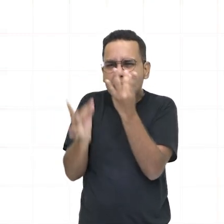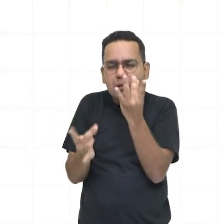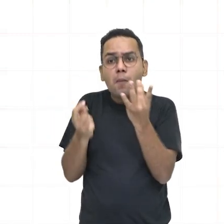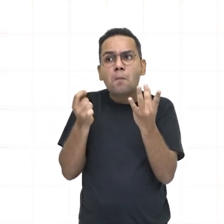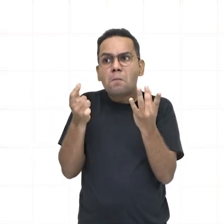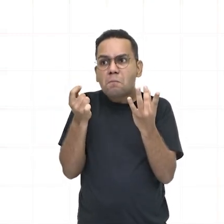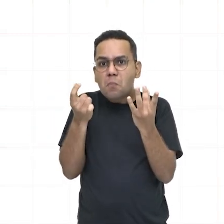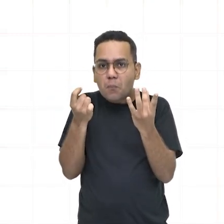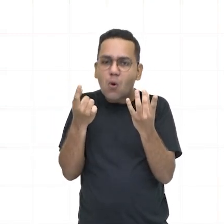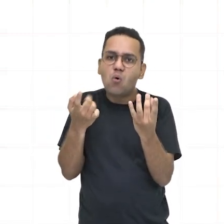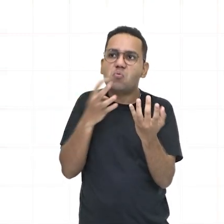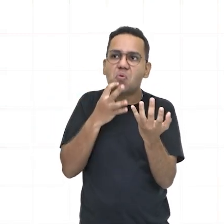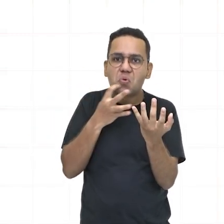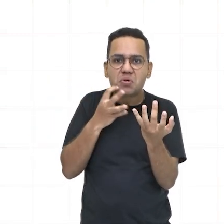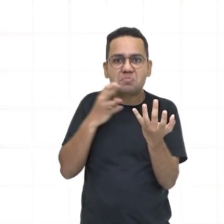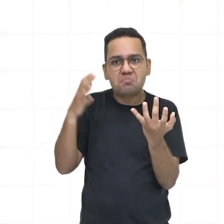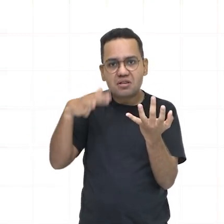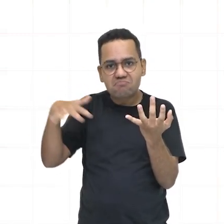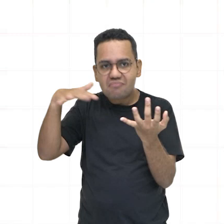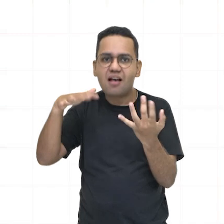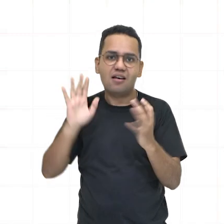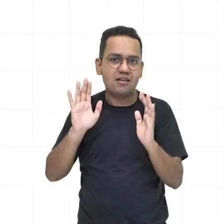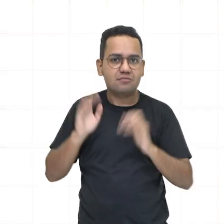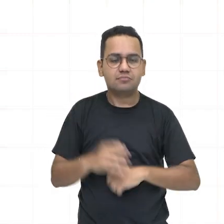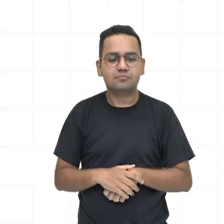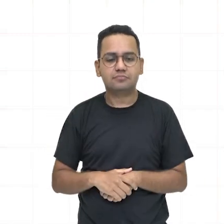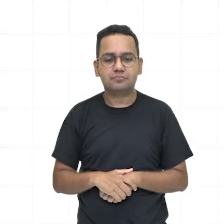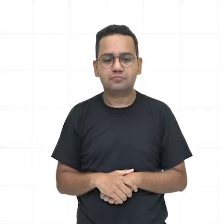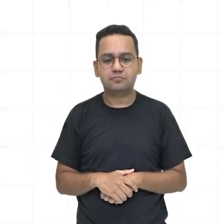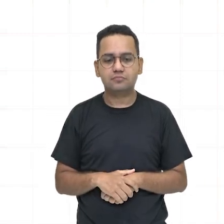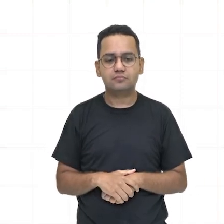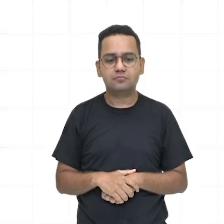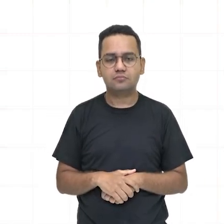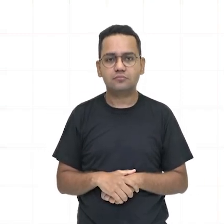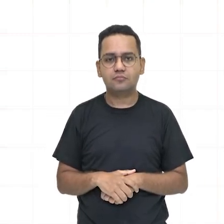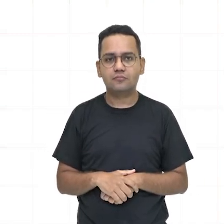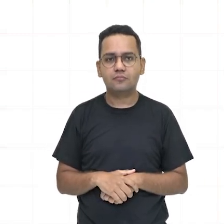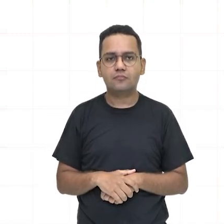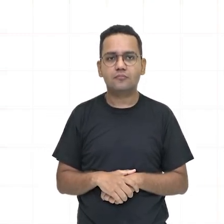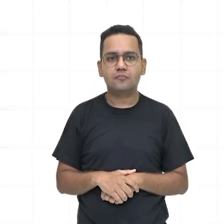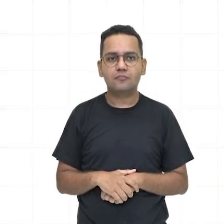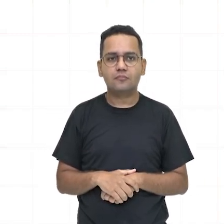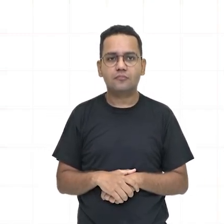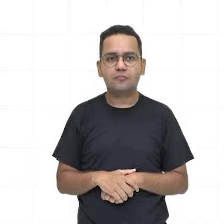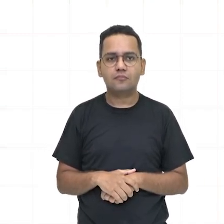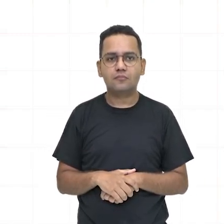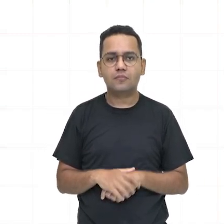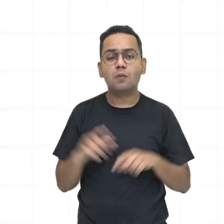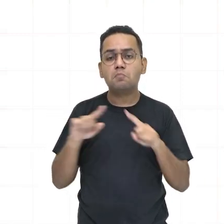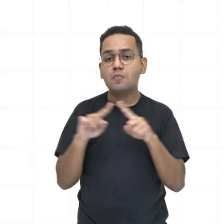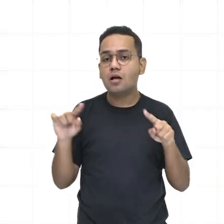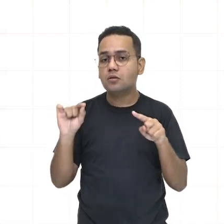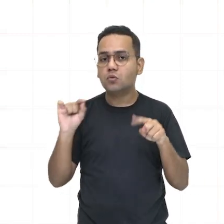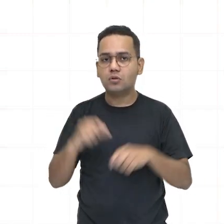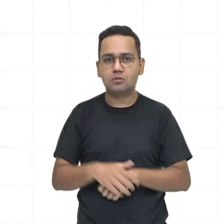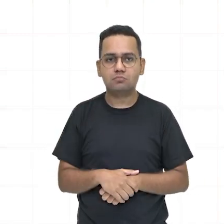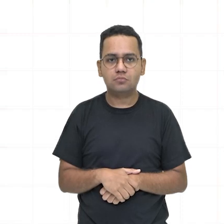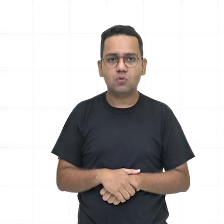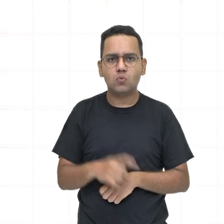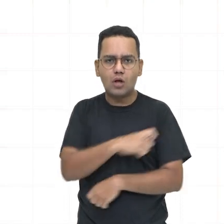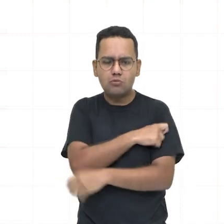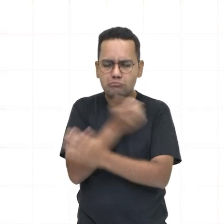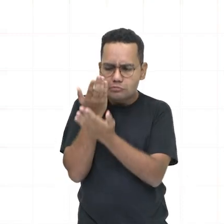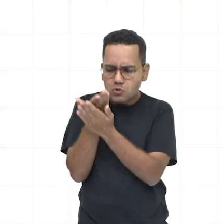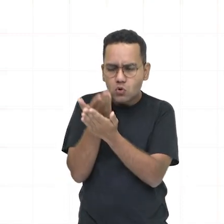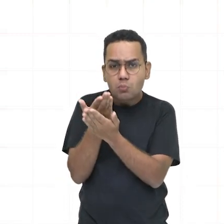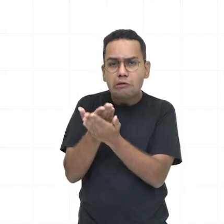para popularizar a astronomia, os estudantes de astronomia, eles são muito dedicados a